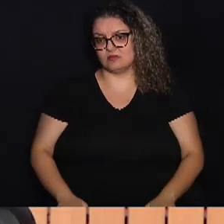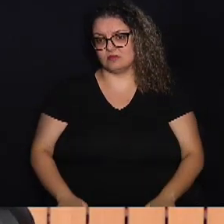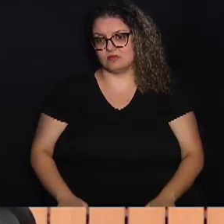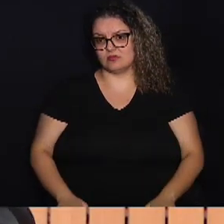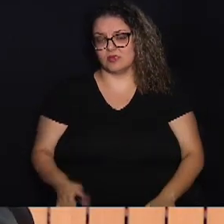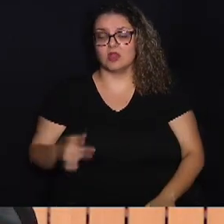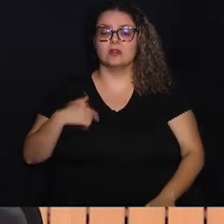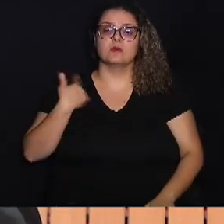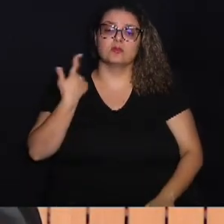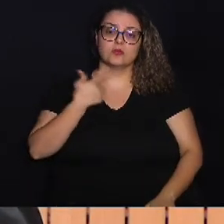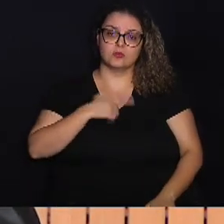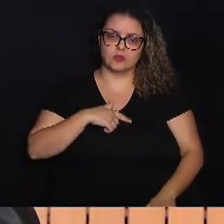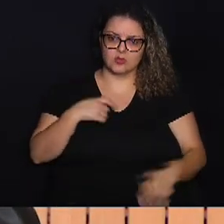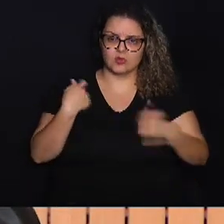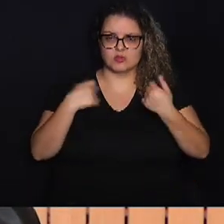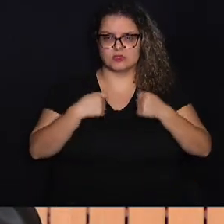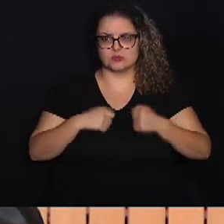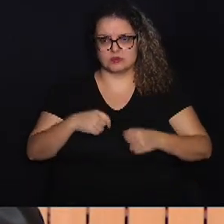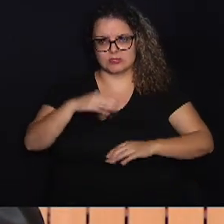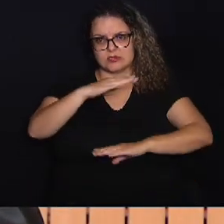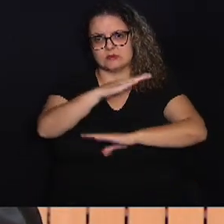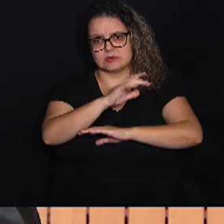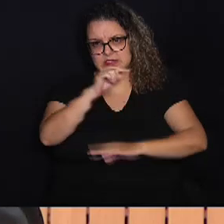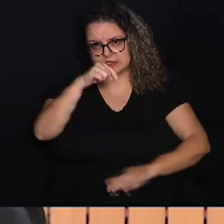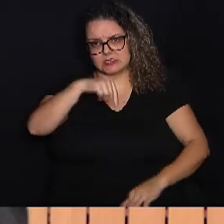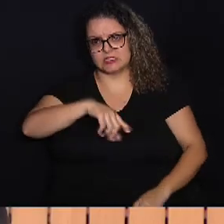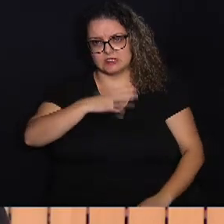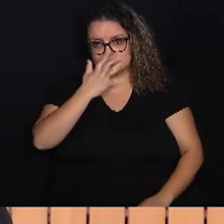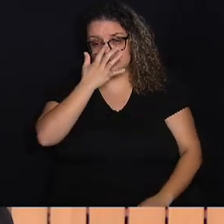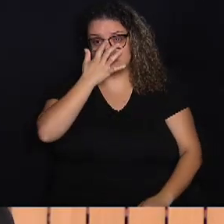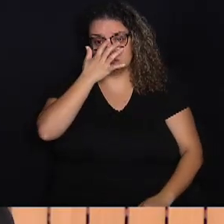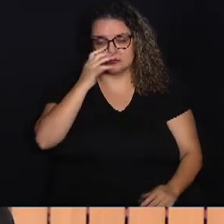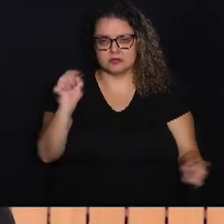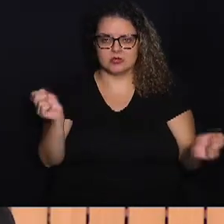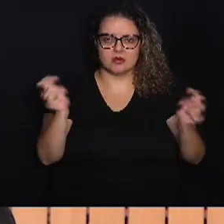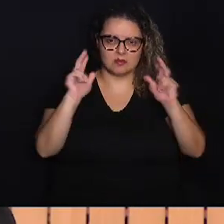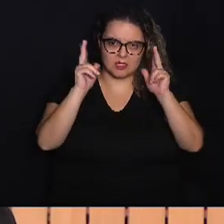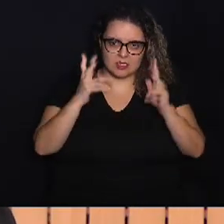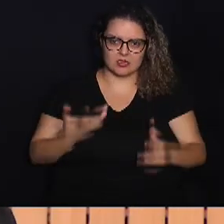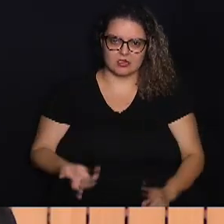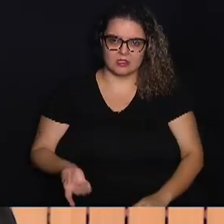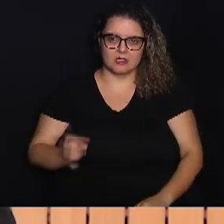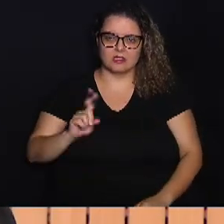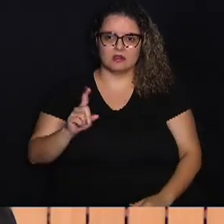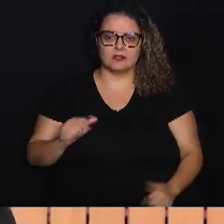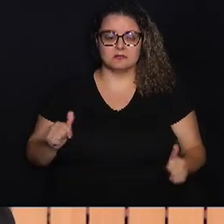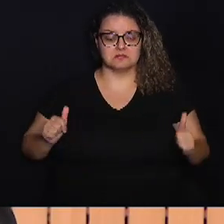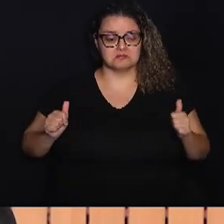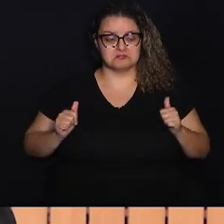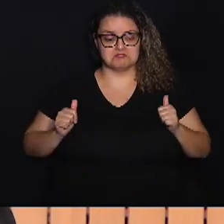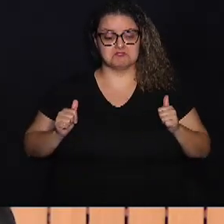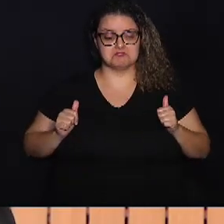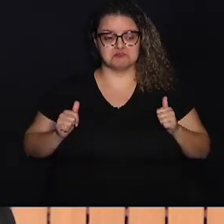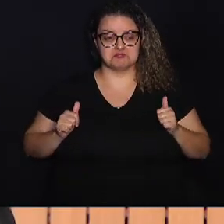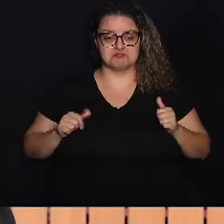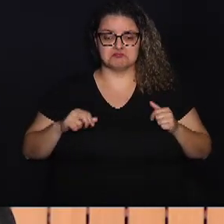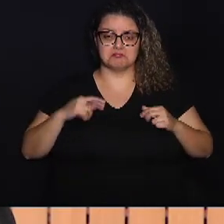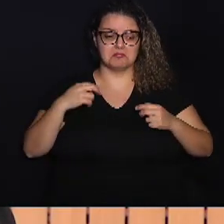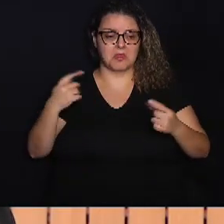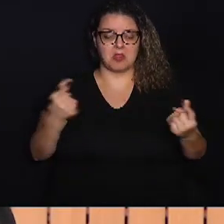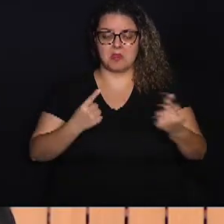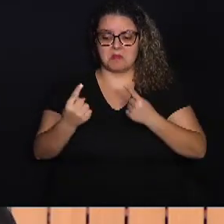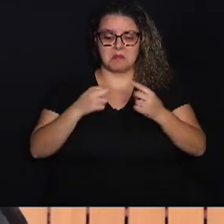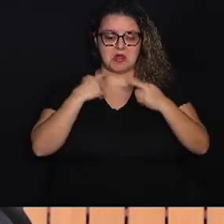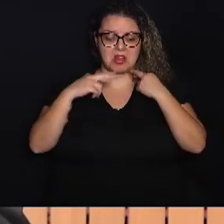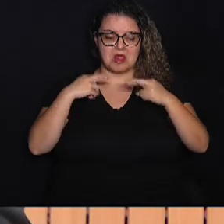nós precisamos esta casa precisa estar atenta e não ficar alheia a essas queixas essas reclamações da